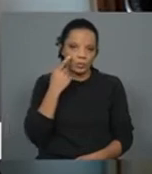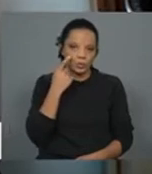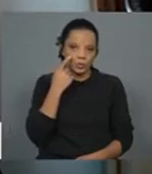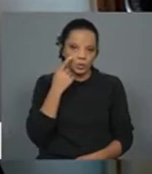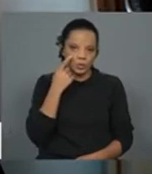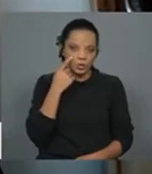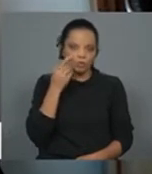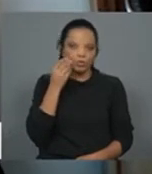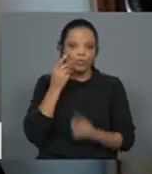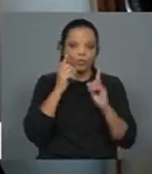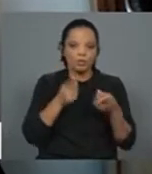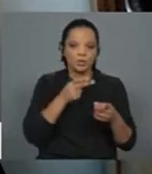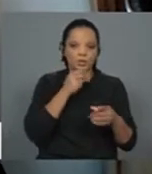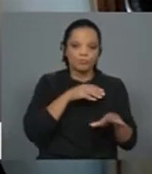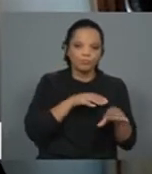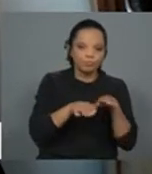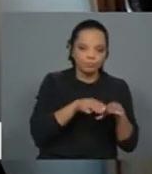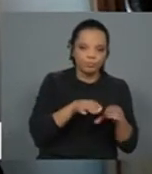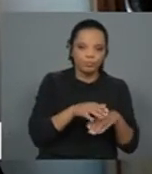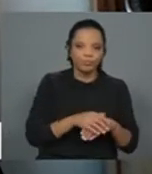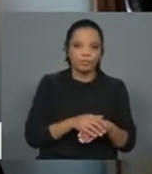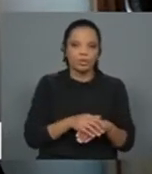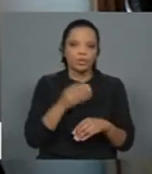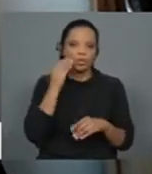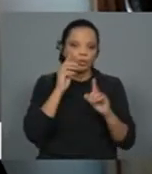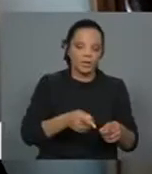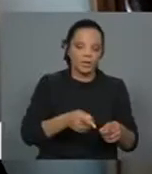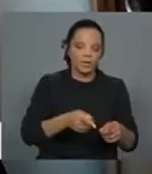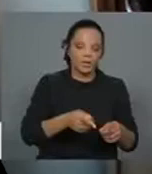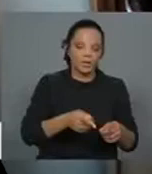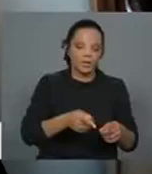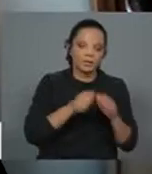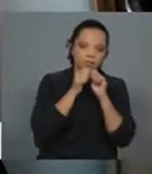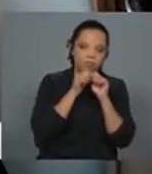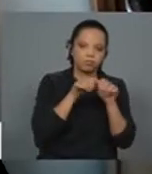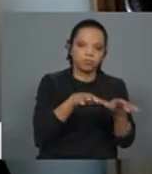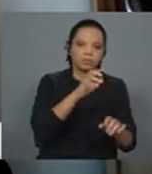a origem dos sismos, digamos, a gestão, a propagação, etc. etc.